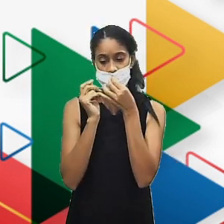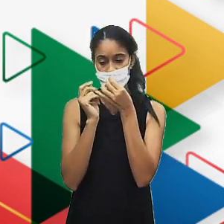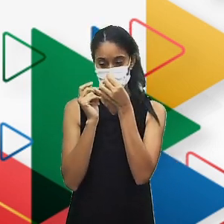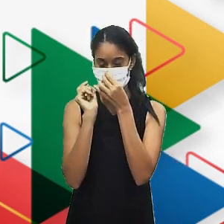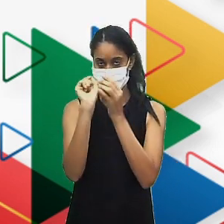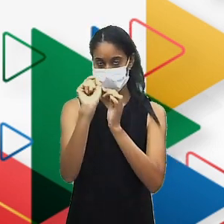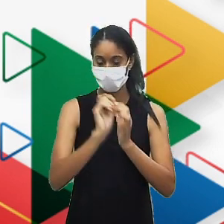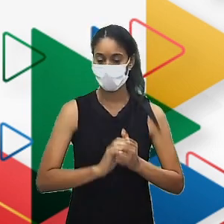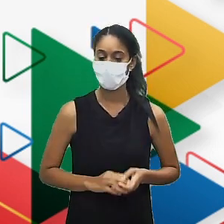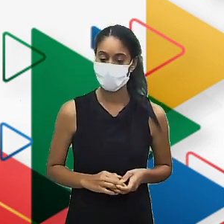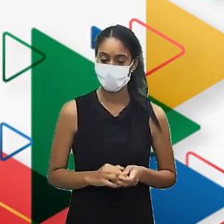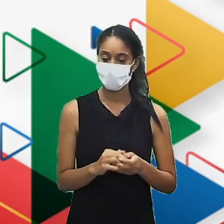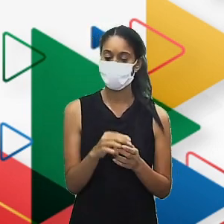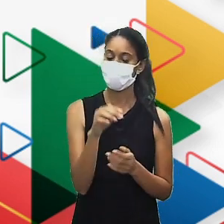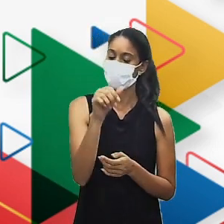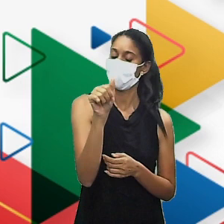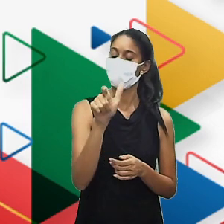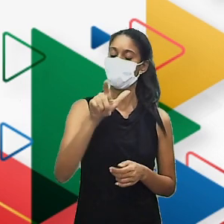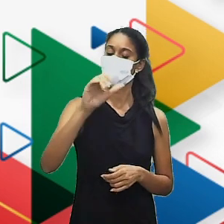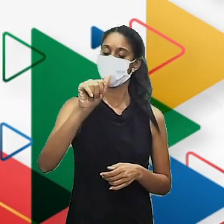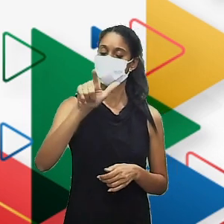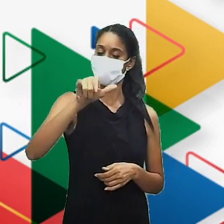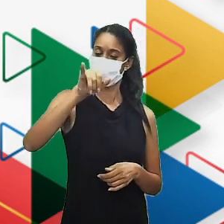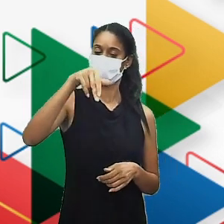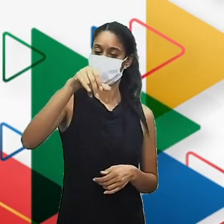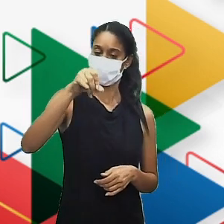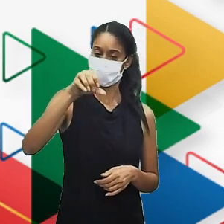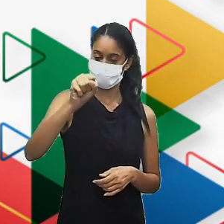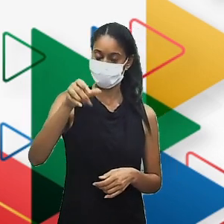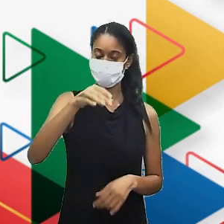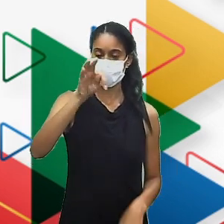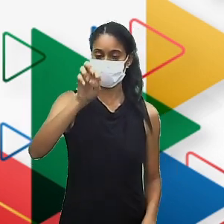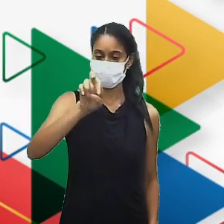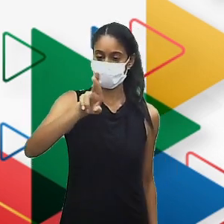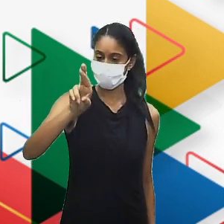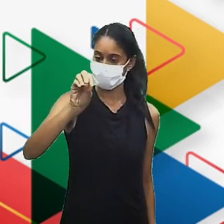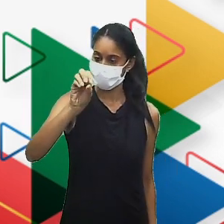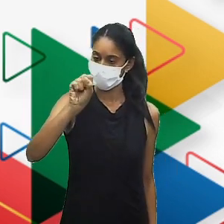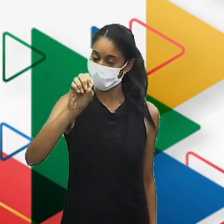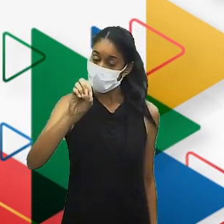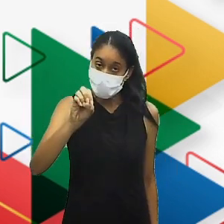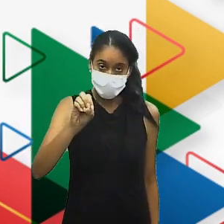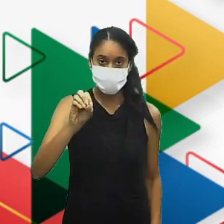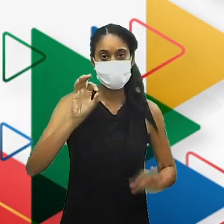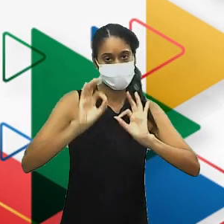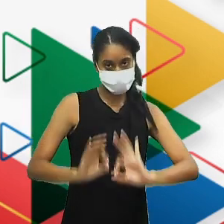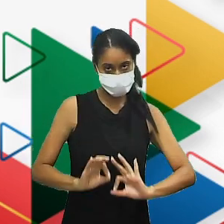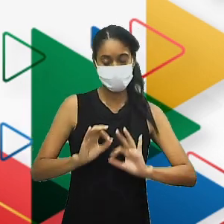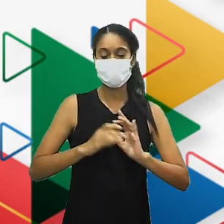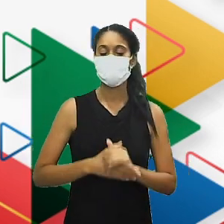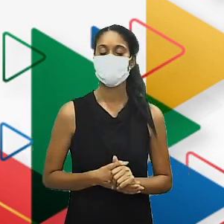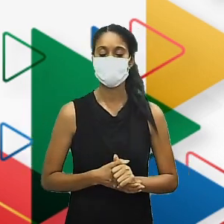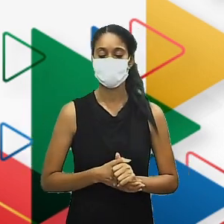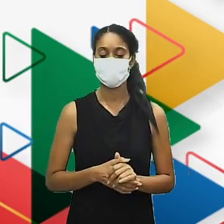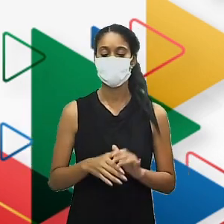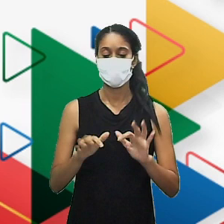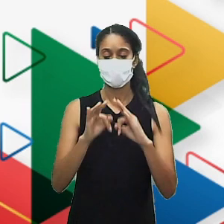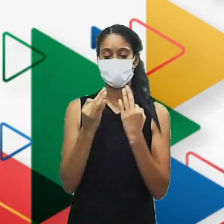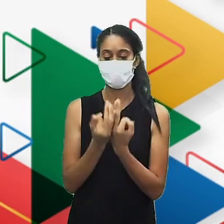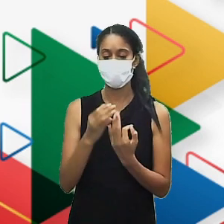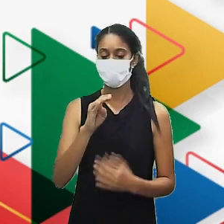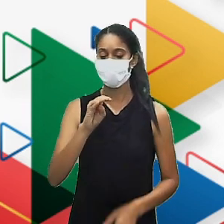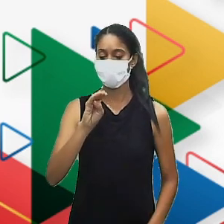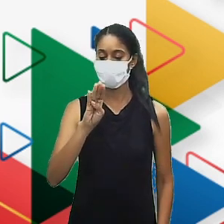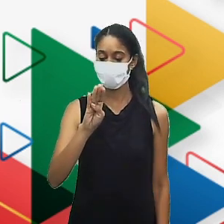metais alcalinos terrosos, tá certo? Na família do boro, a gente vai encontrar uns carinhas com carga mais 3,